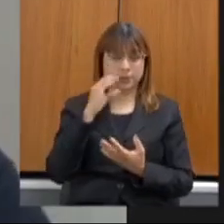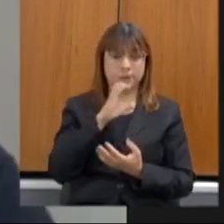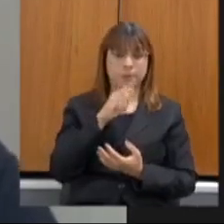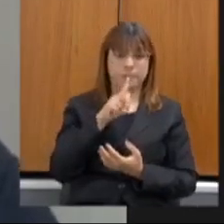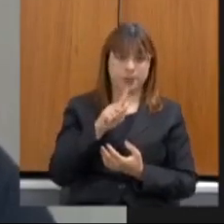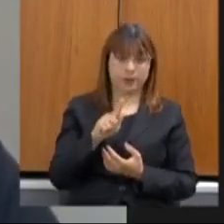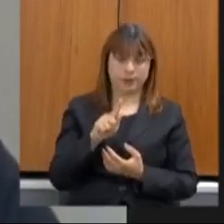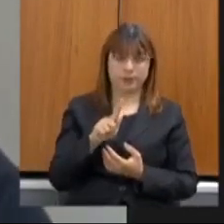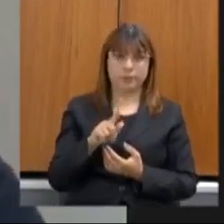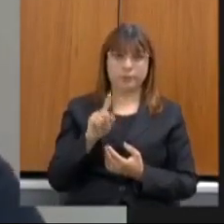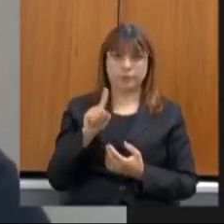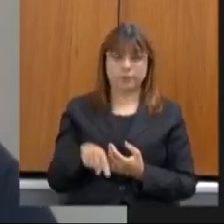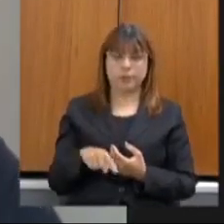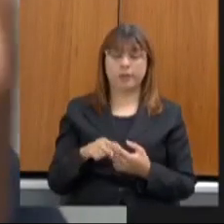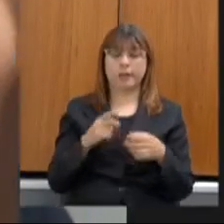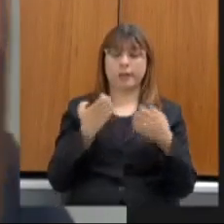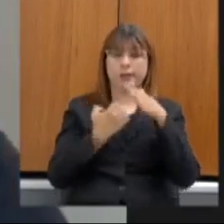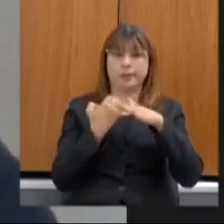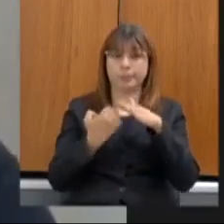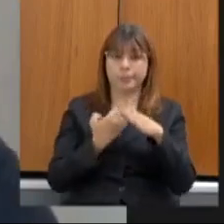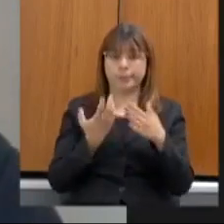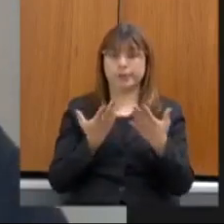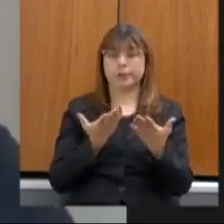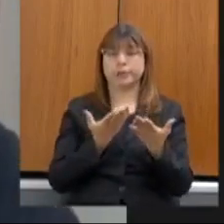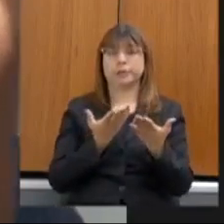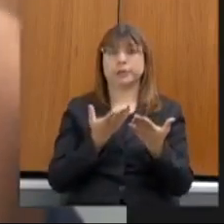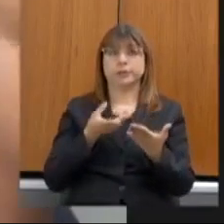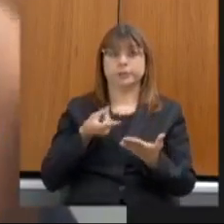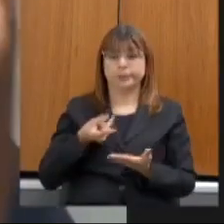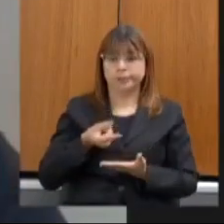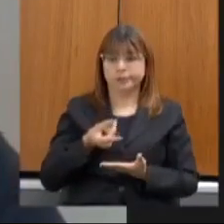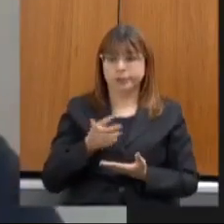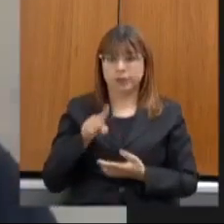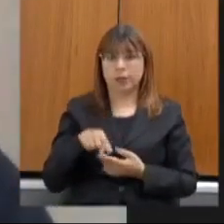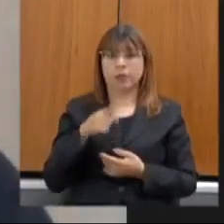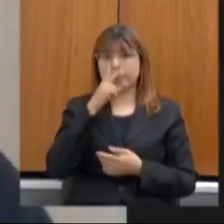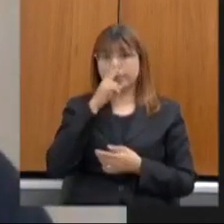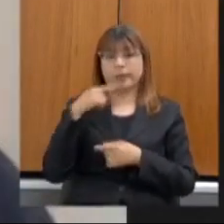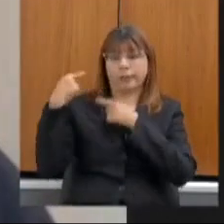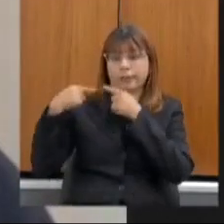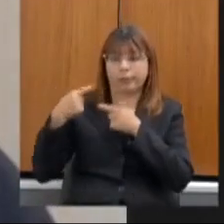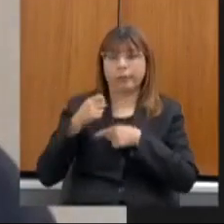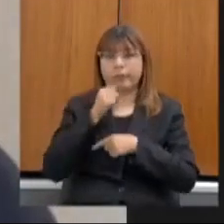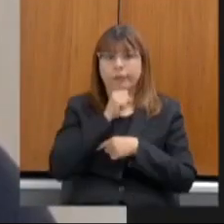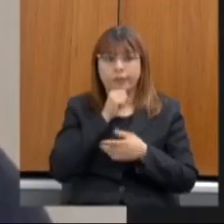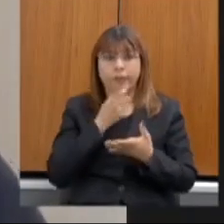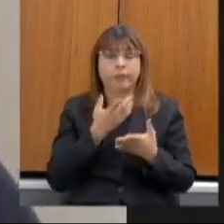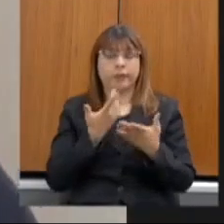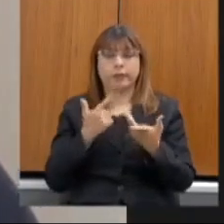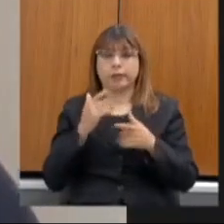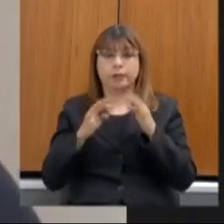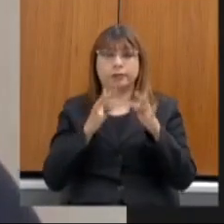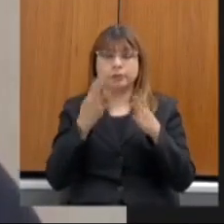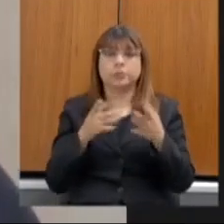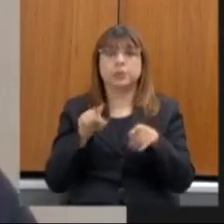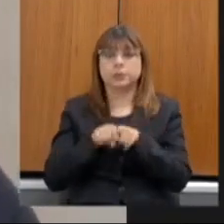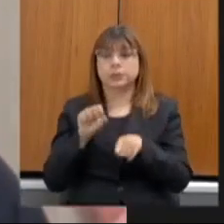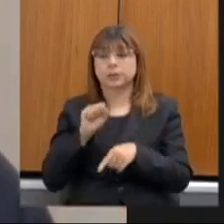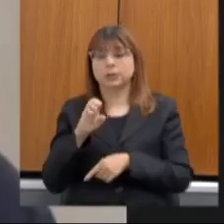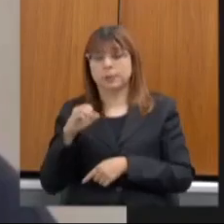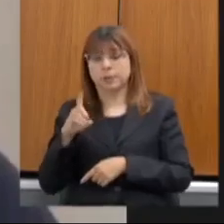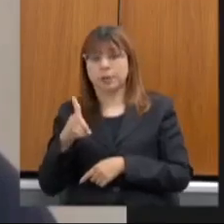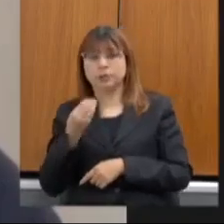as carga obsoleta enferrujada e a semad e poderia estar pelo